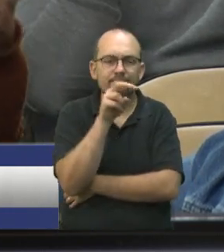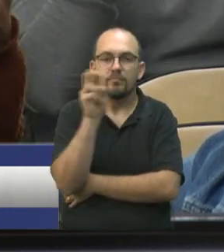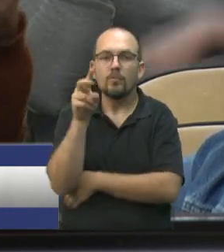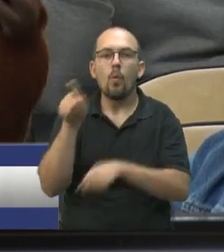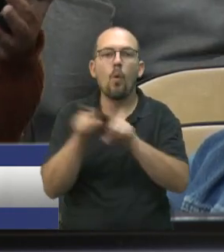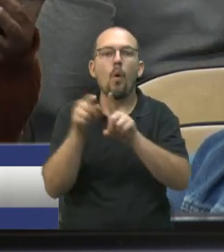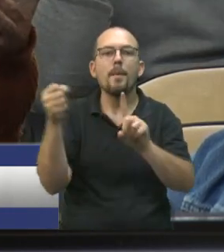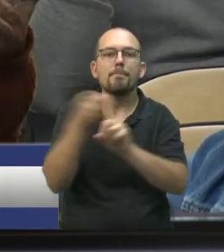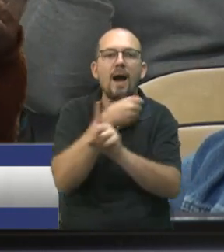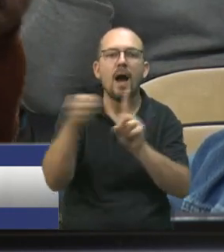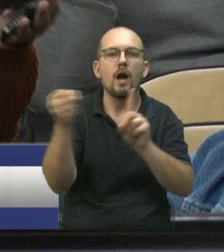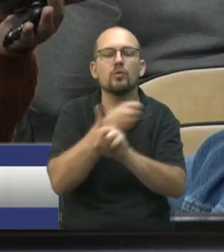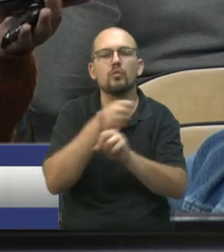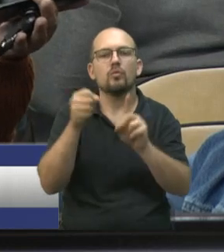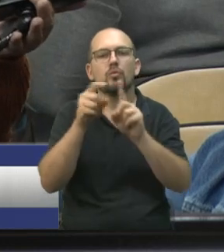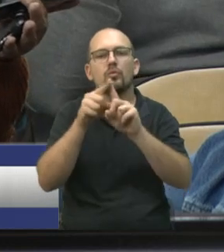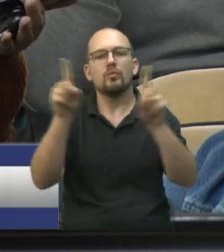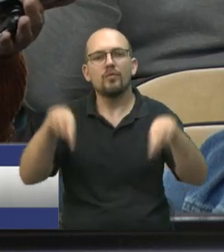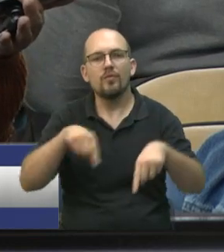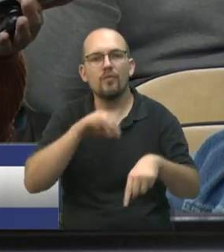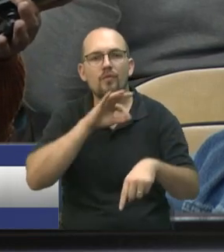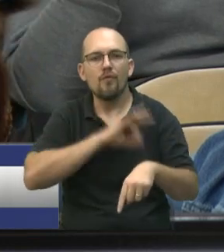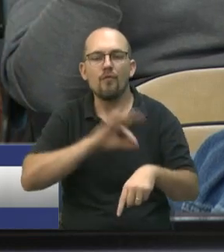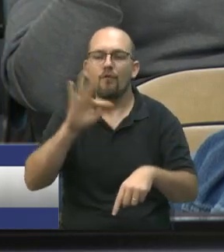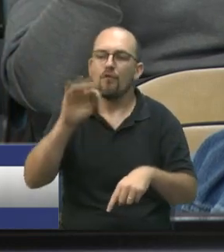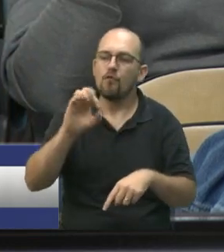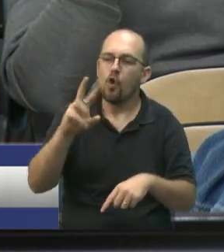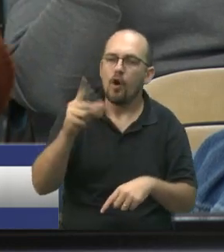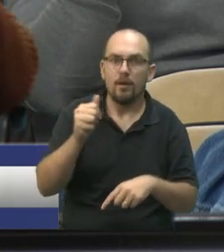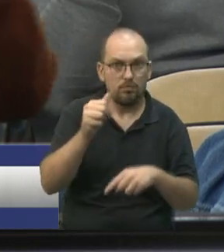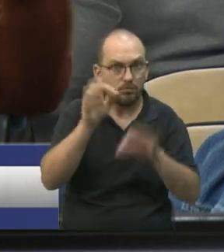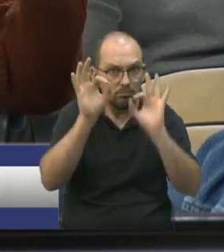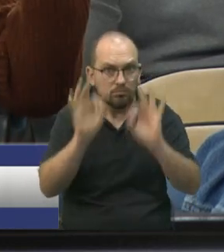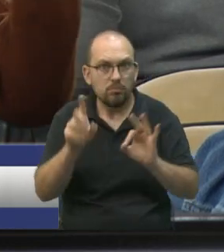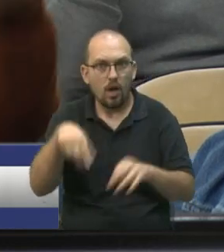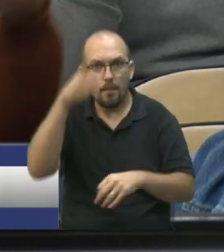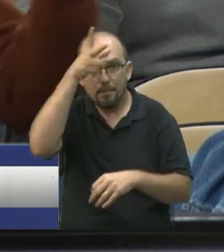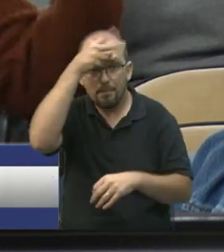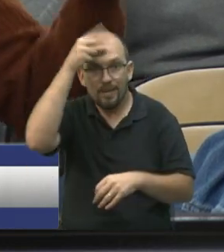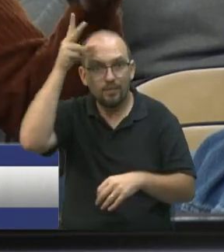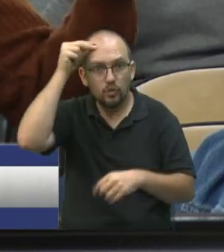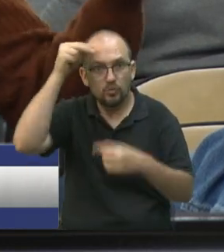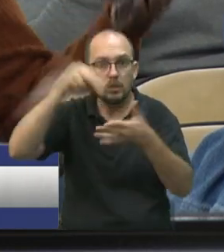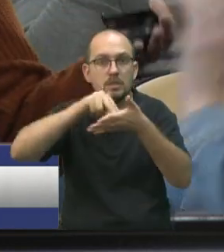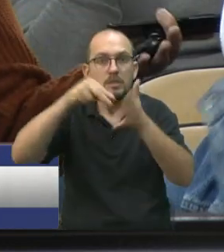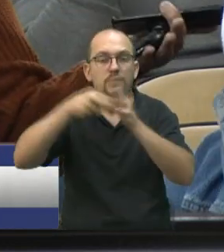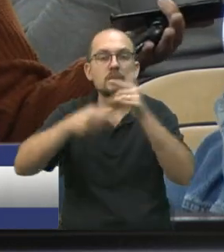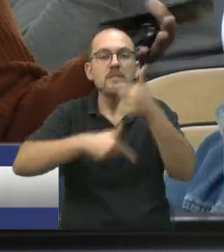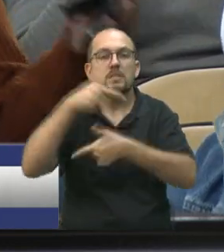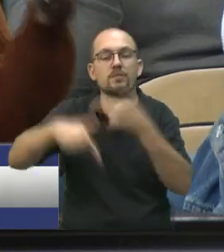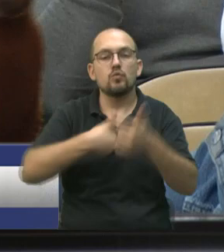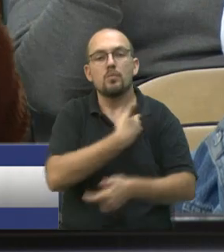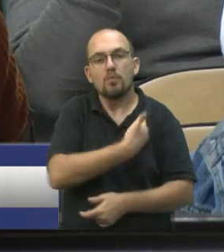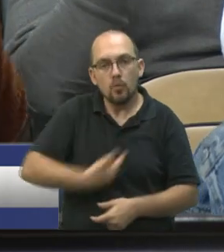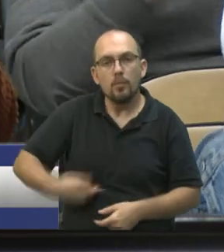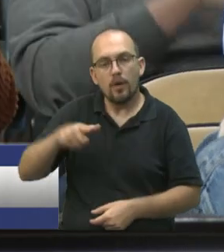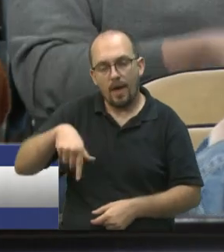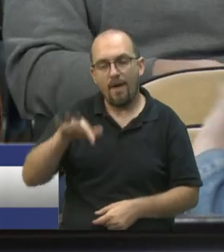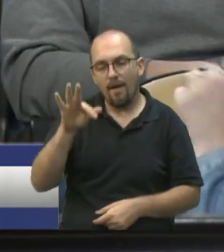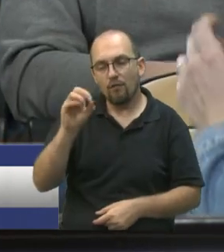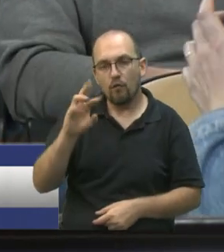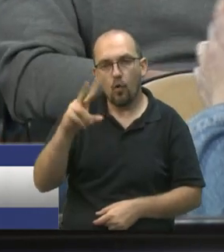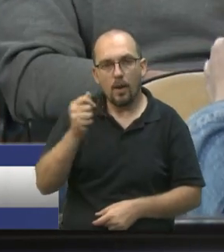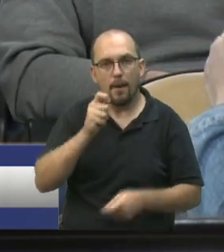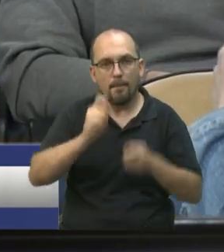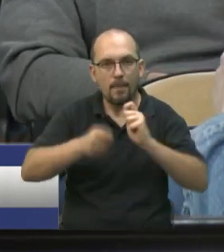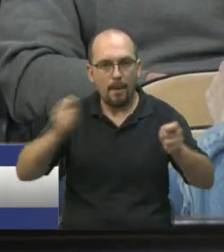da folha, é a folha mesmo, porque a prefeitura presta serviço público para a população, e quem faz esse